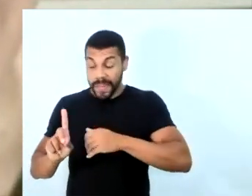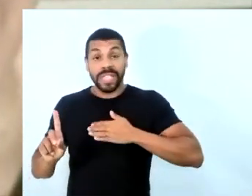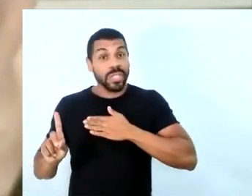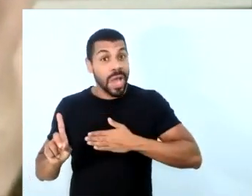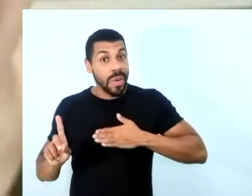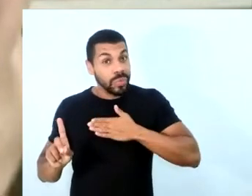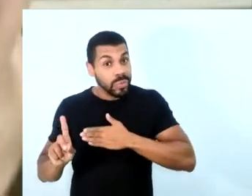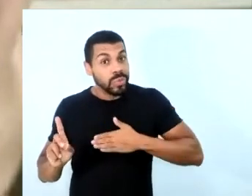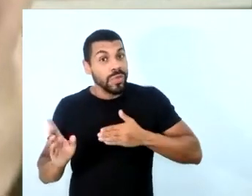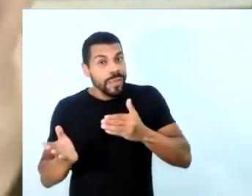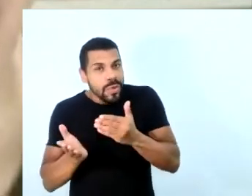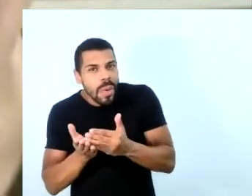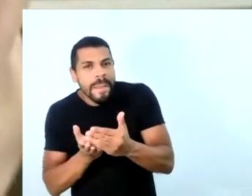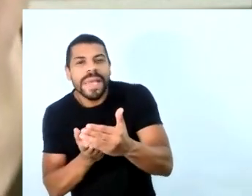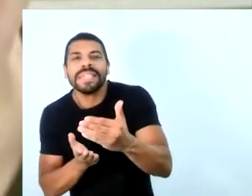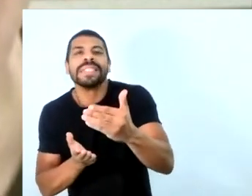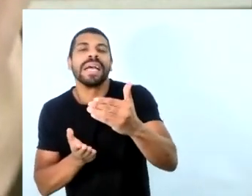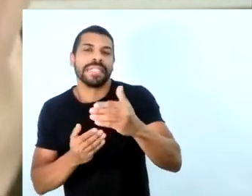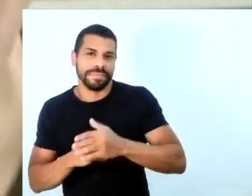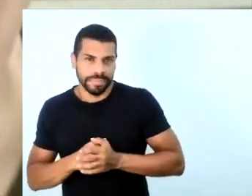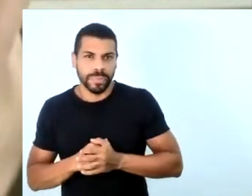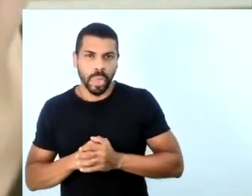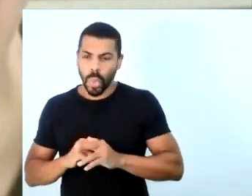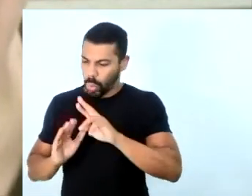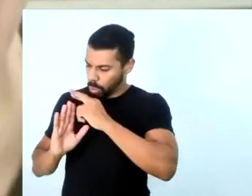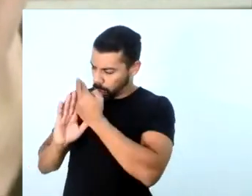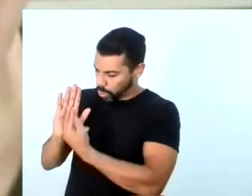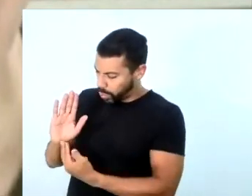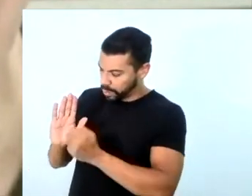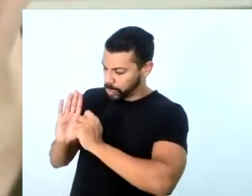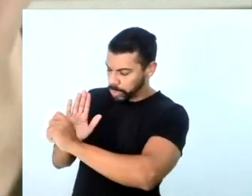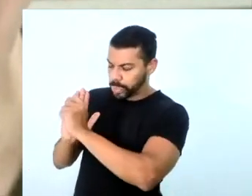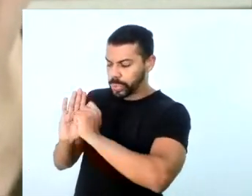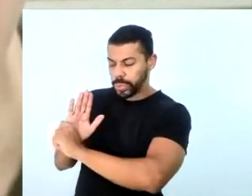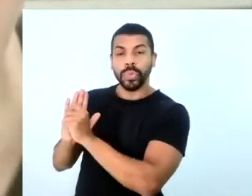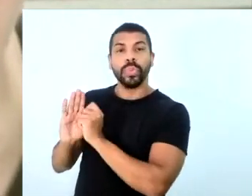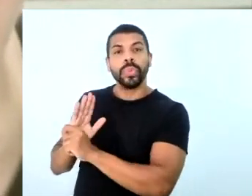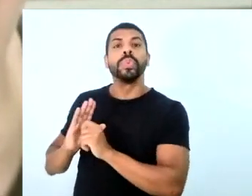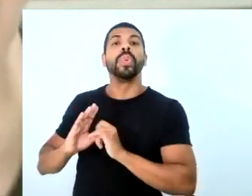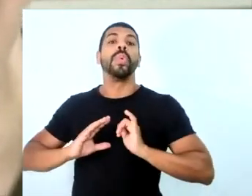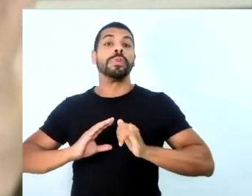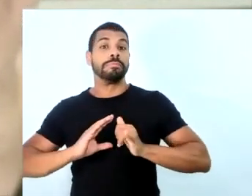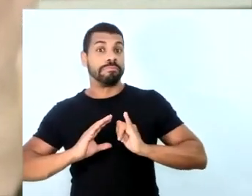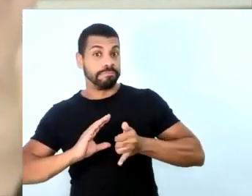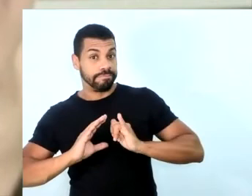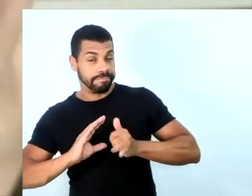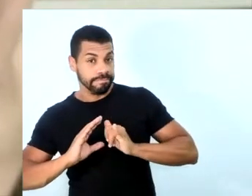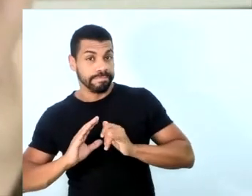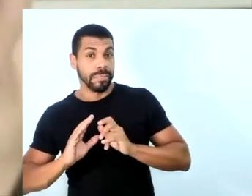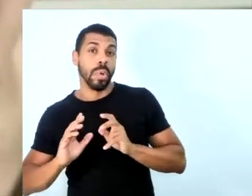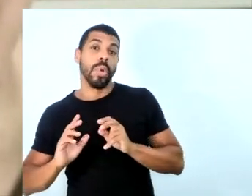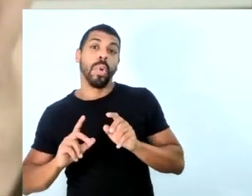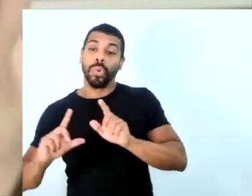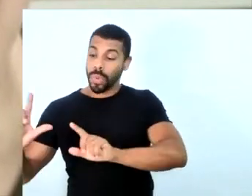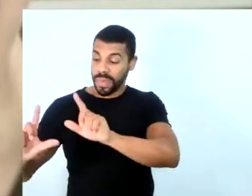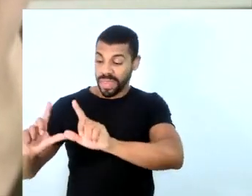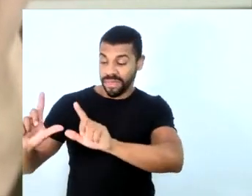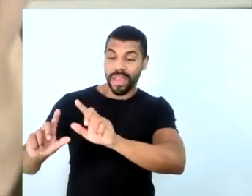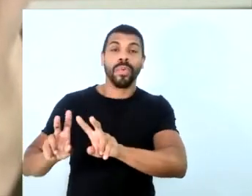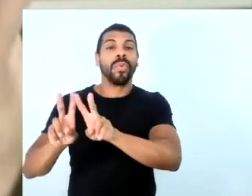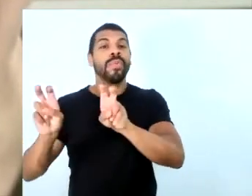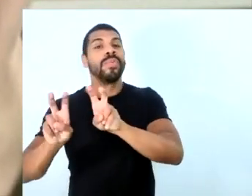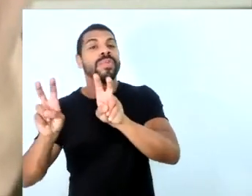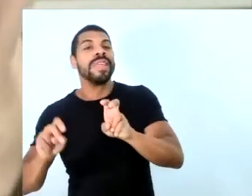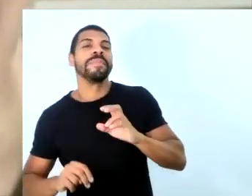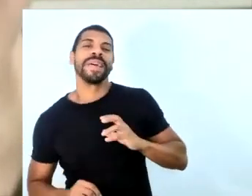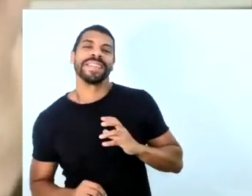agosto e eu estou desenvolvendo outra série também. Estou escrevendo um longa ficção e uma série para TV, ambos sobre